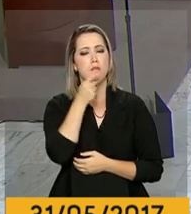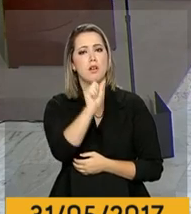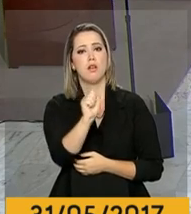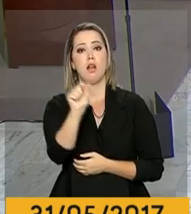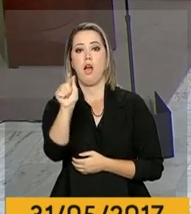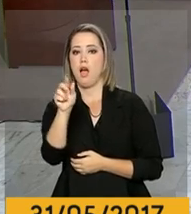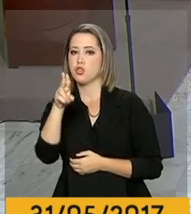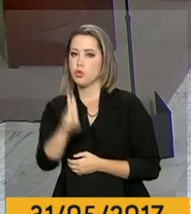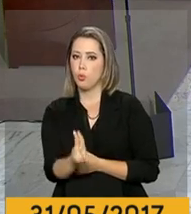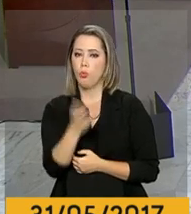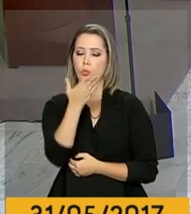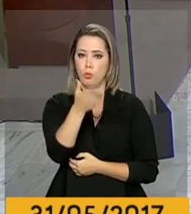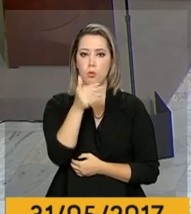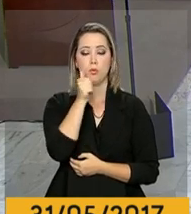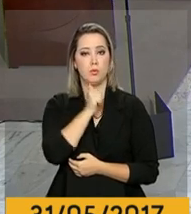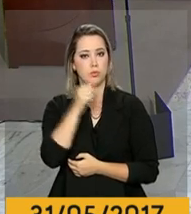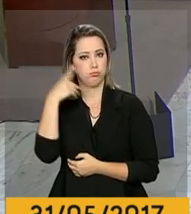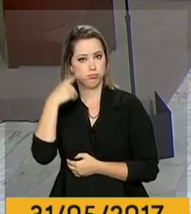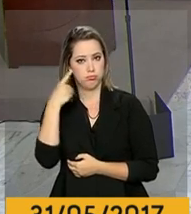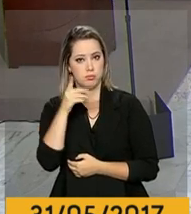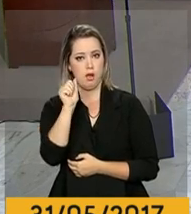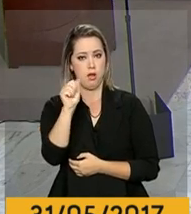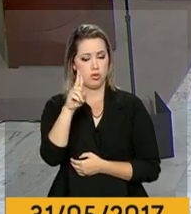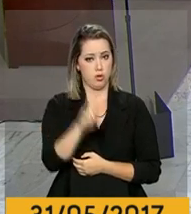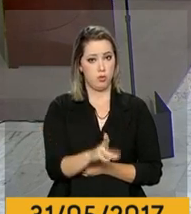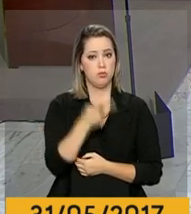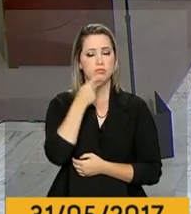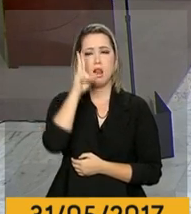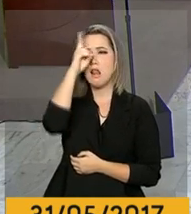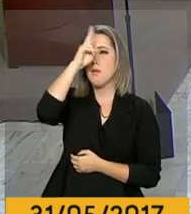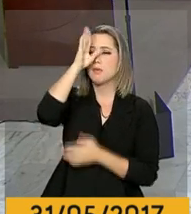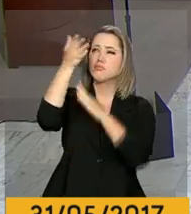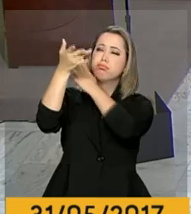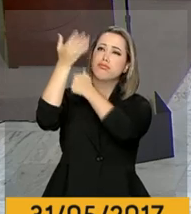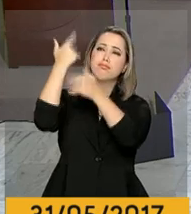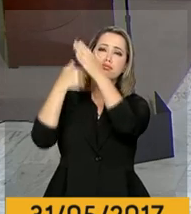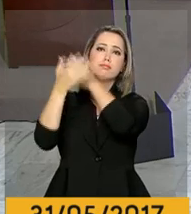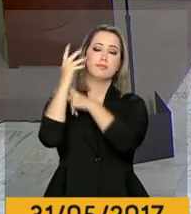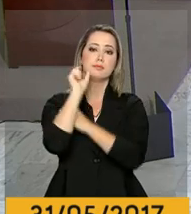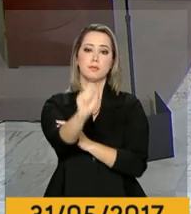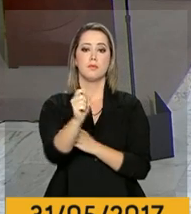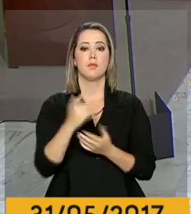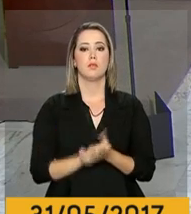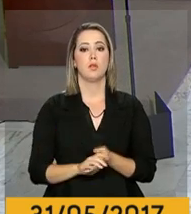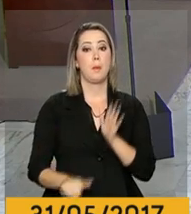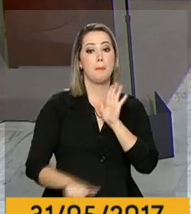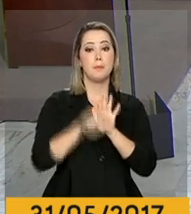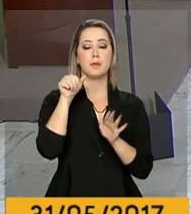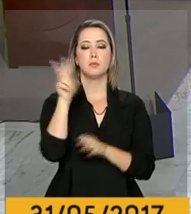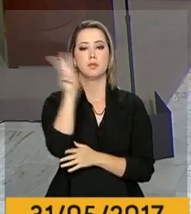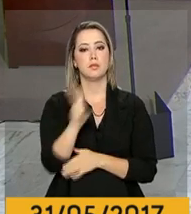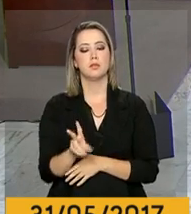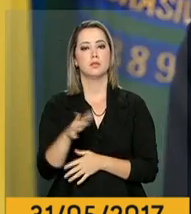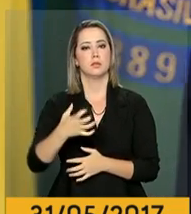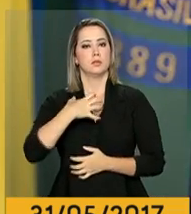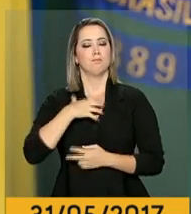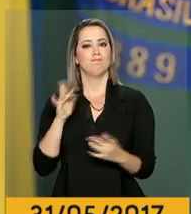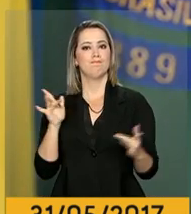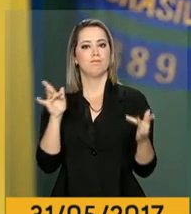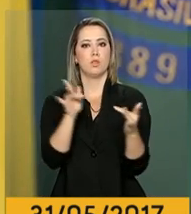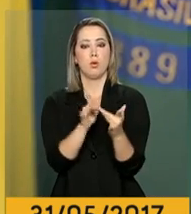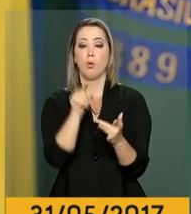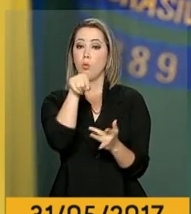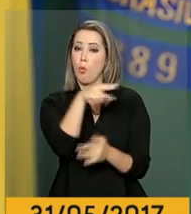União, eu quero, neste momento, recordar um fato. Foi o primeiro instante que eu tive contato